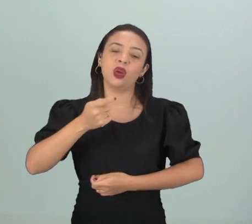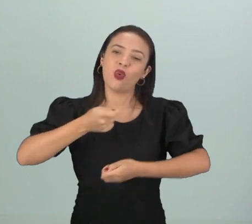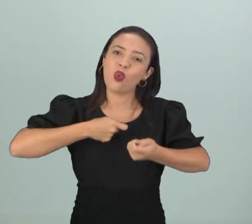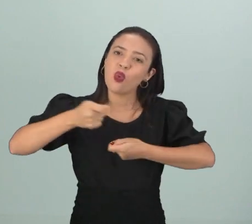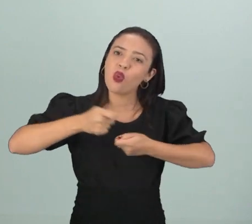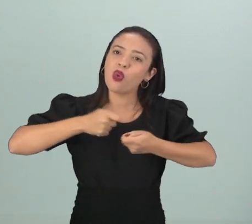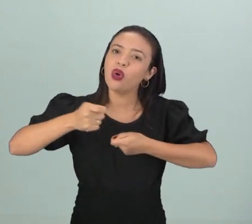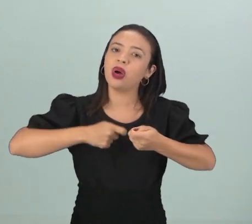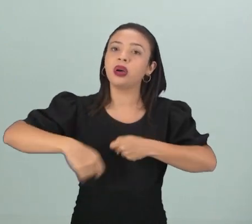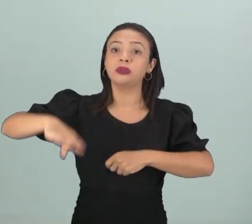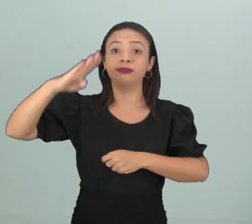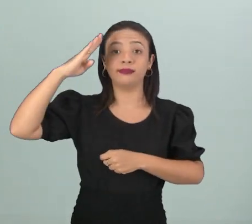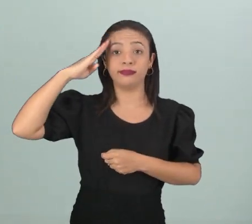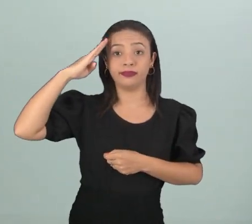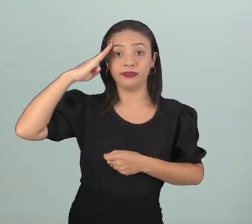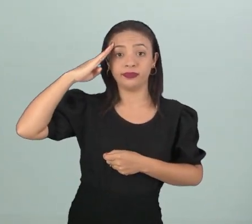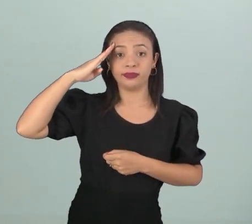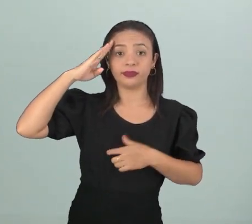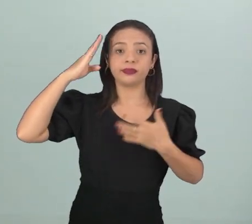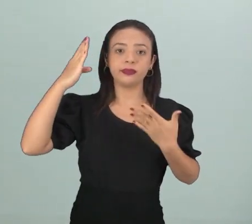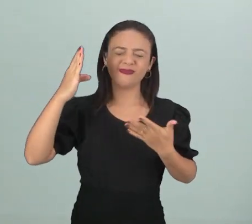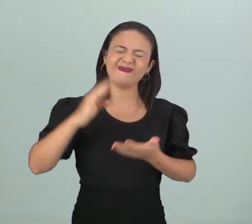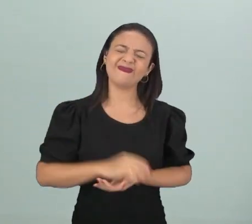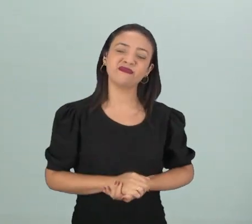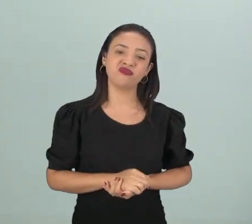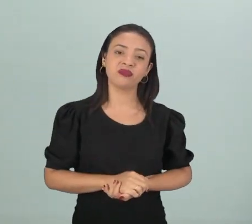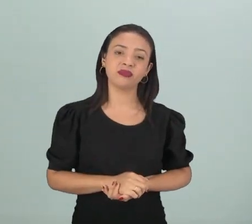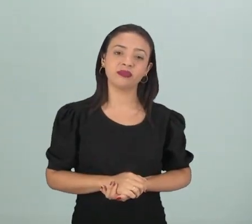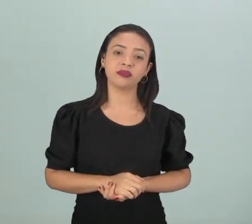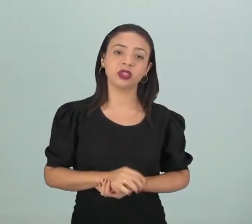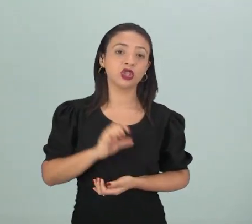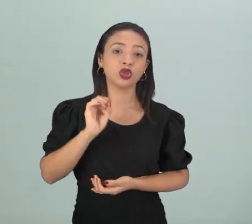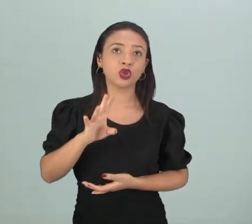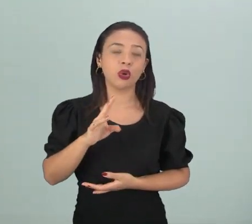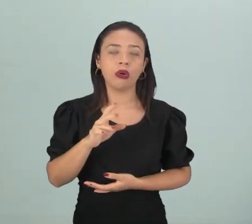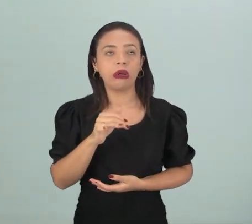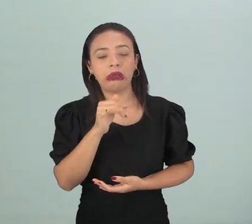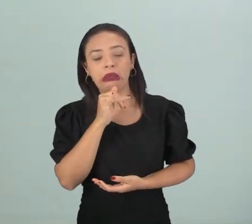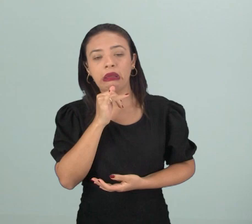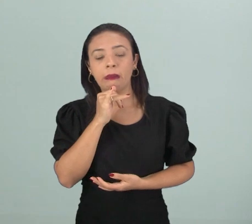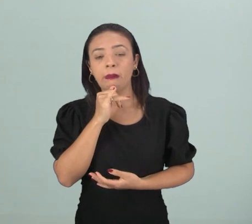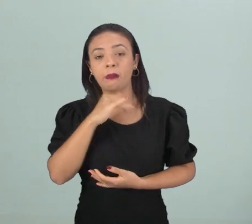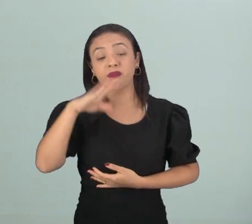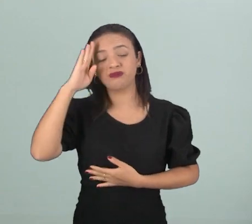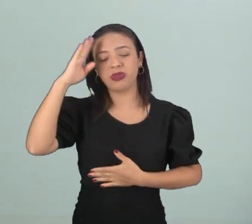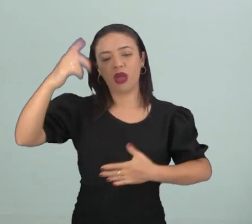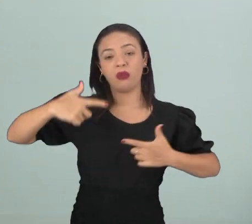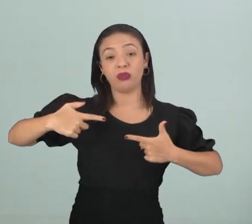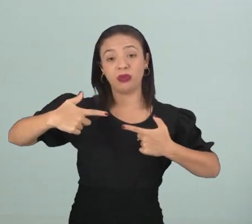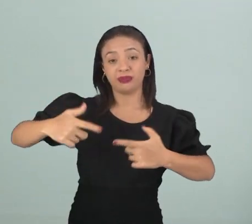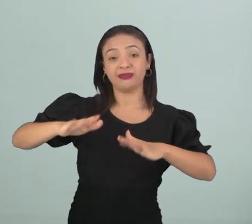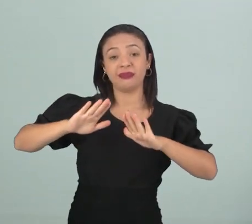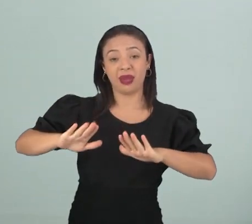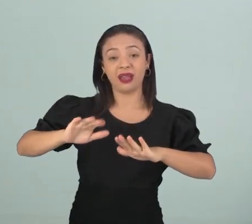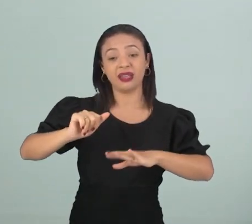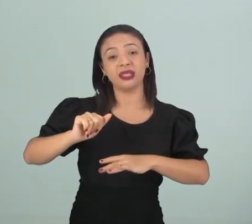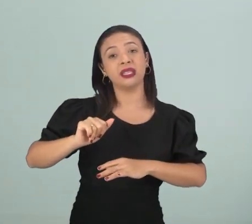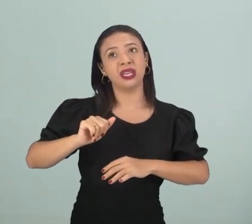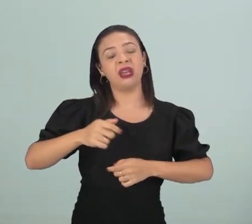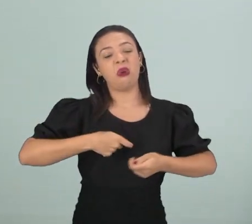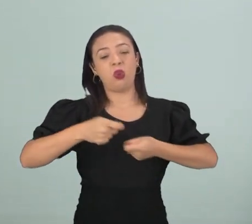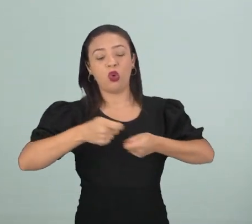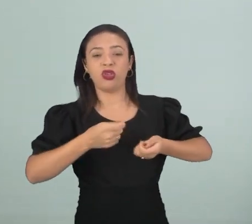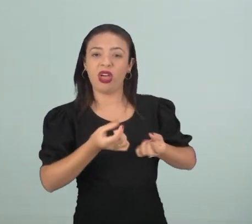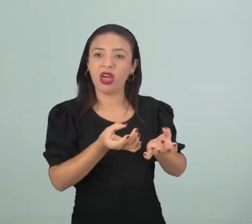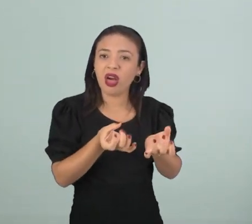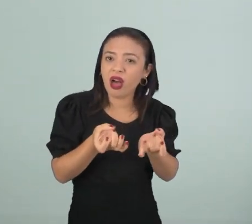os poderios militares e exercer essas funções mais de guerra, certo? As funções administrativas, o